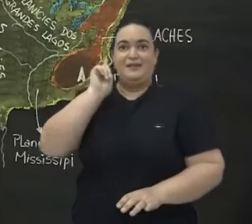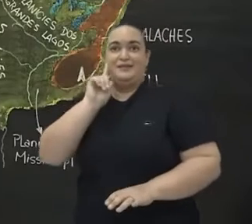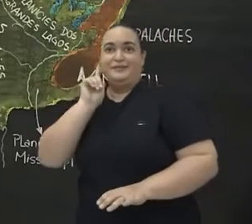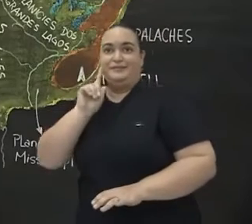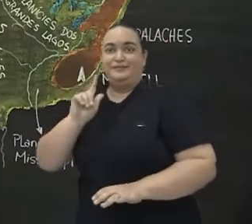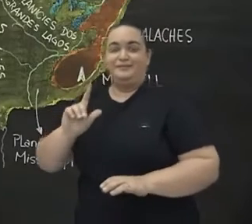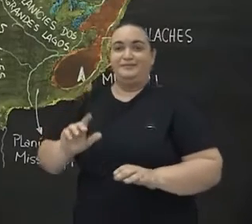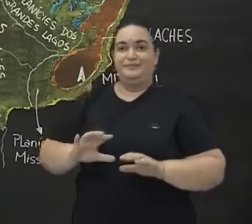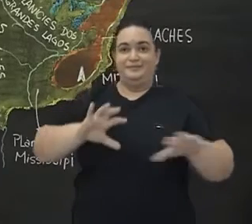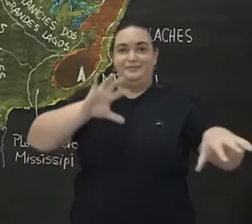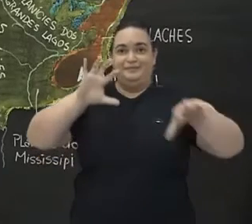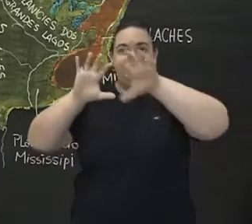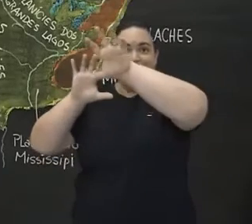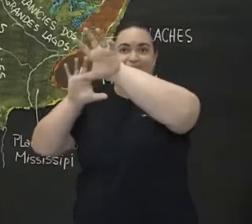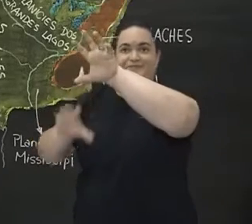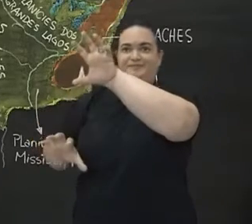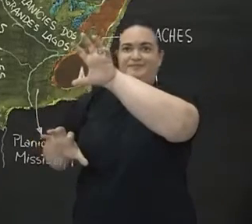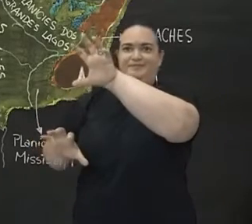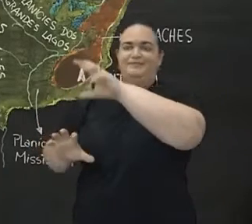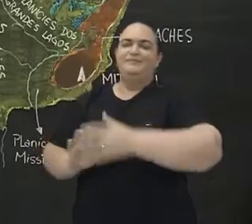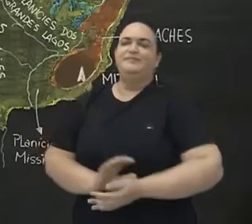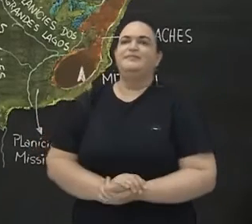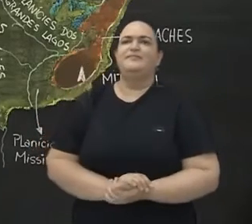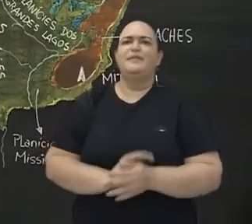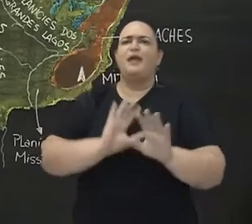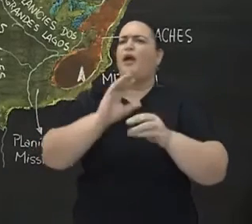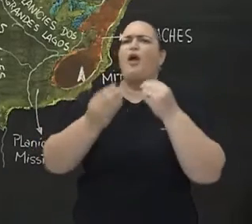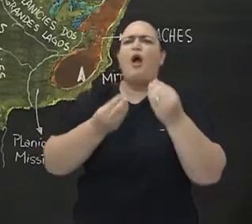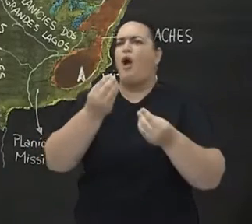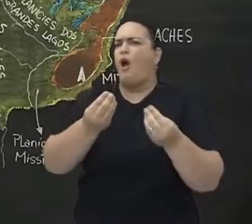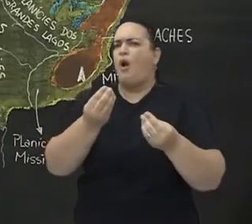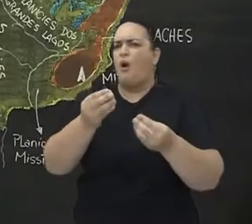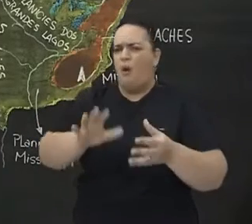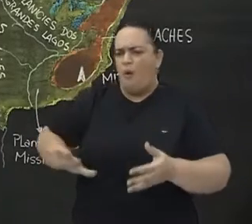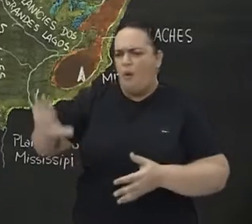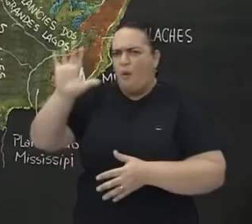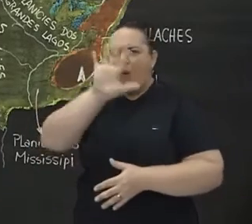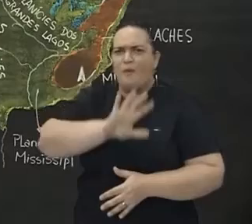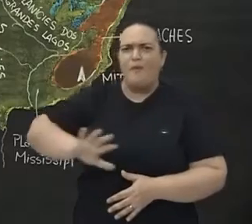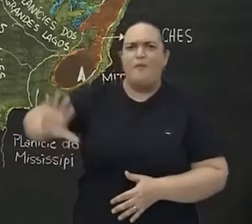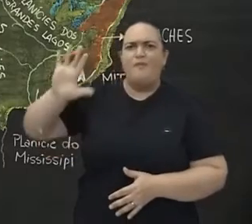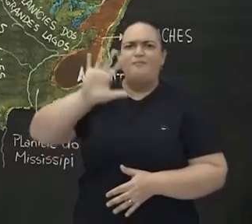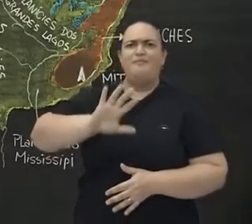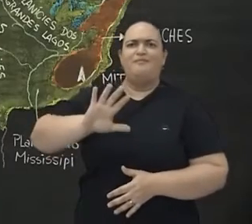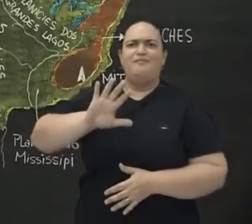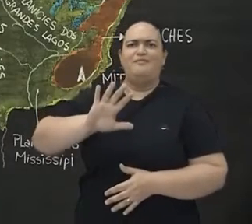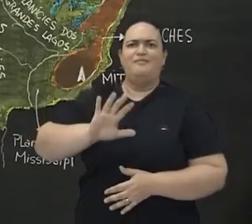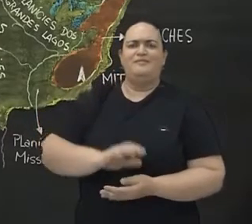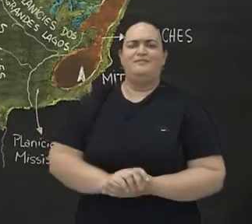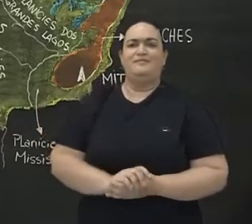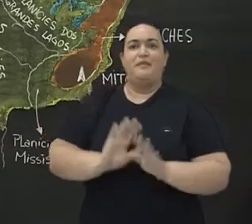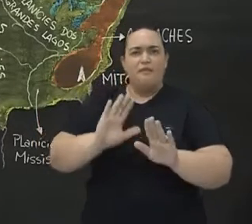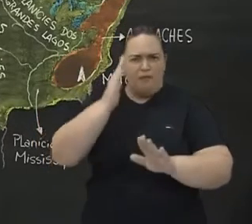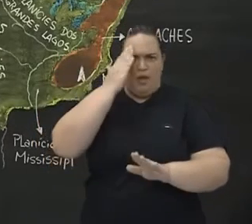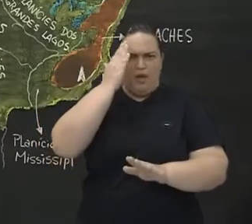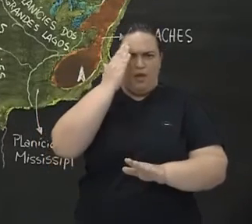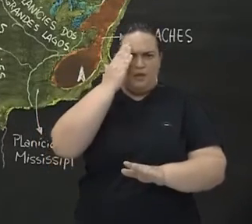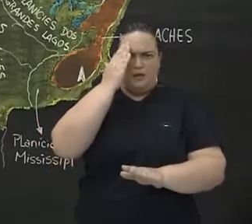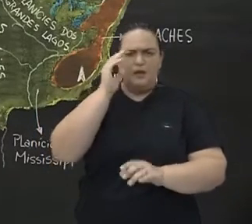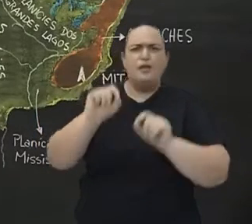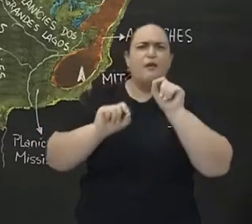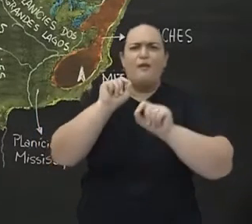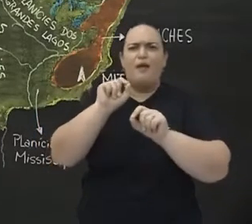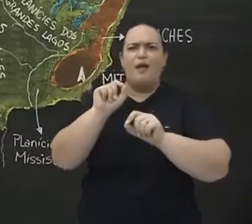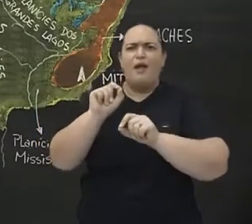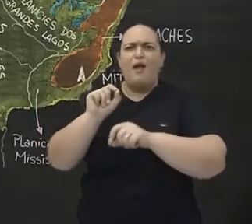as características físico-geográficas dessa parte? Vamos entender então como é que está o relevo, como é que